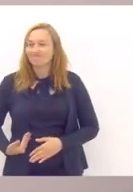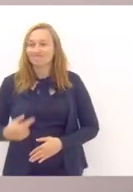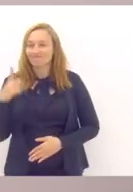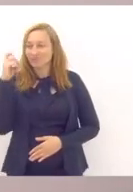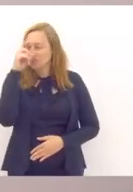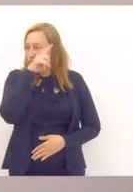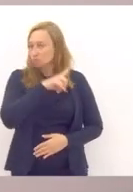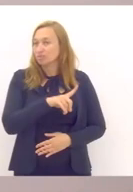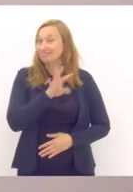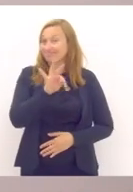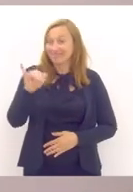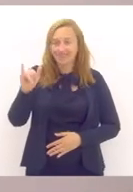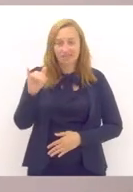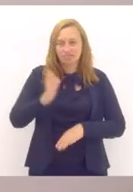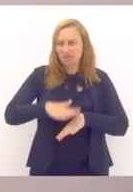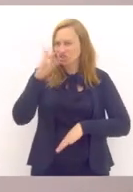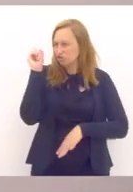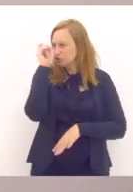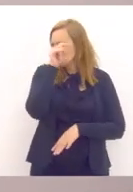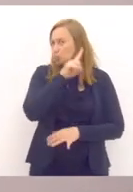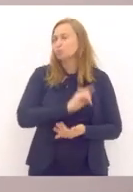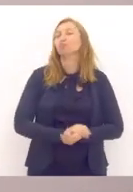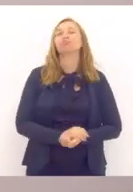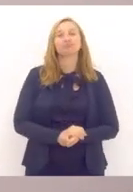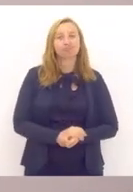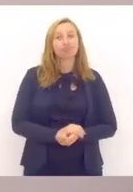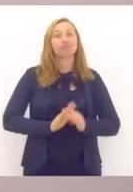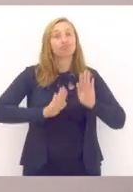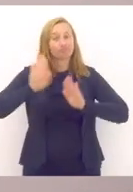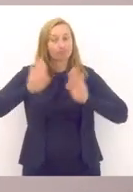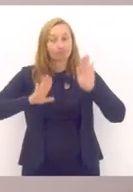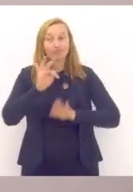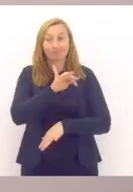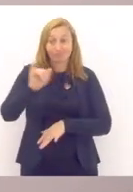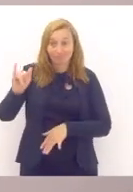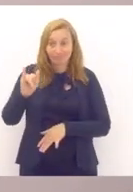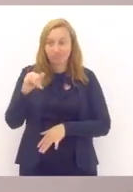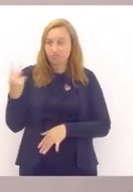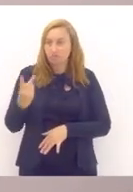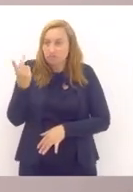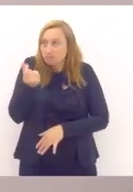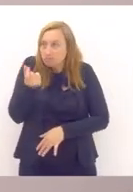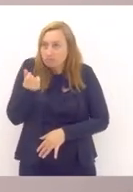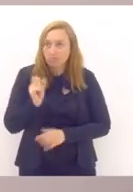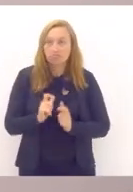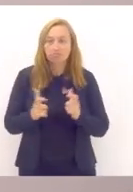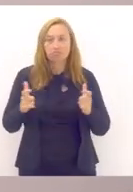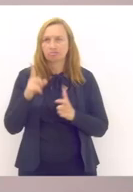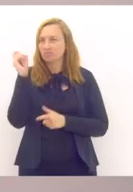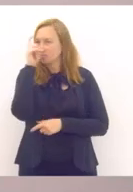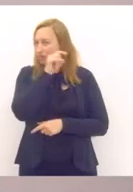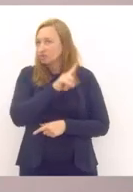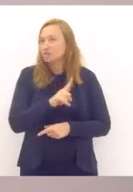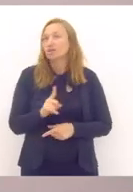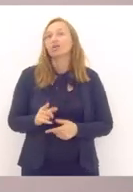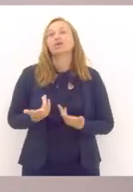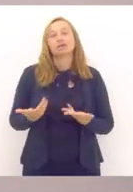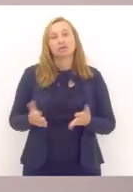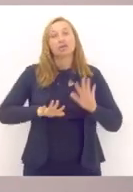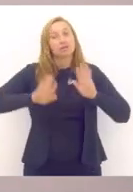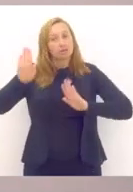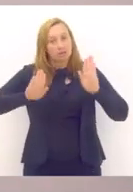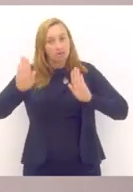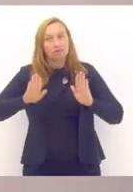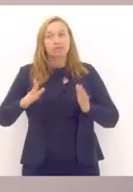TI é mais difícil ainda. Licitações em TI de grande valor, mais difícil ainda. E são essas as licitações